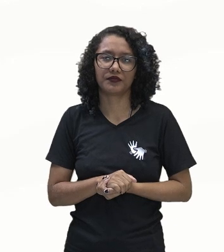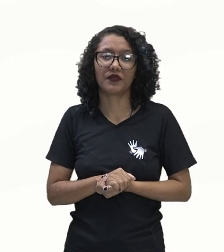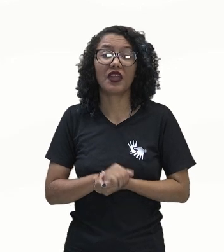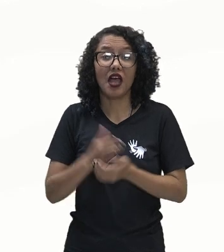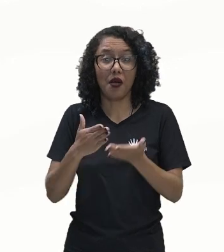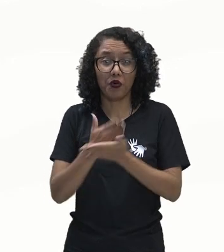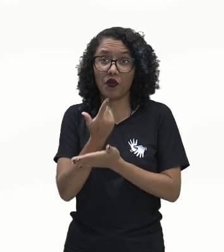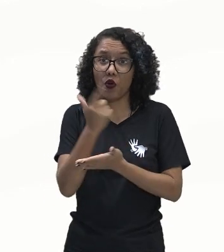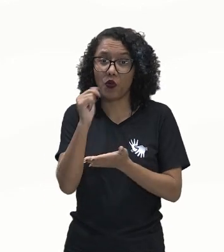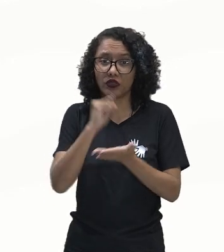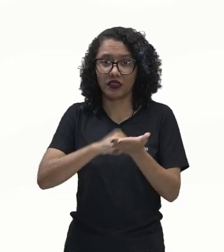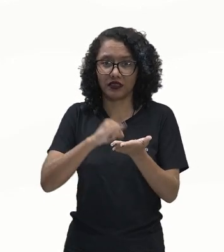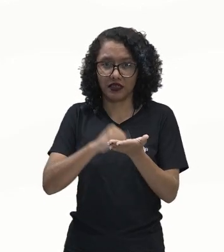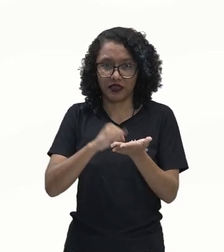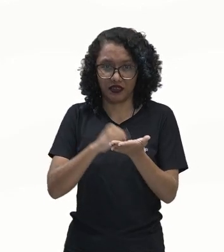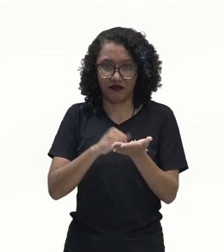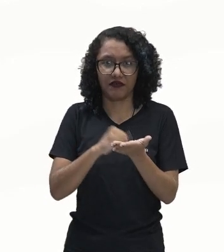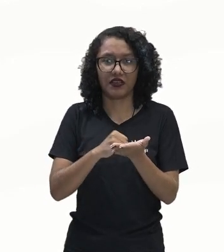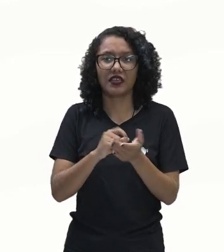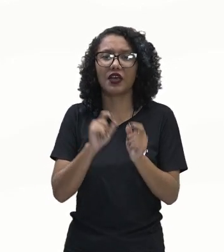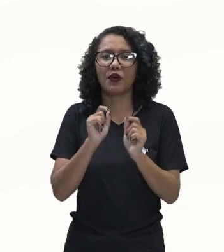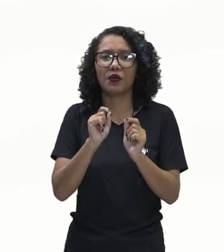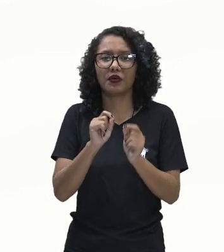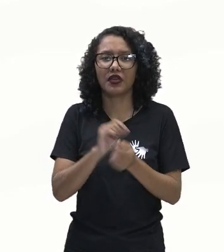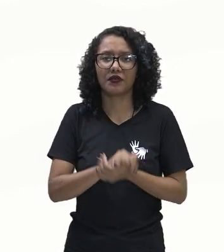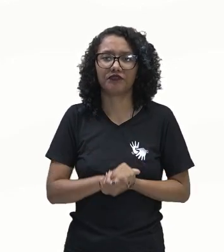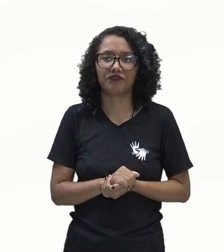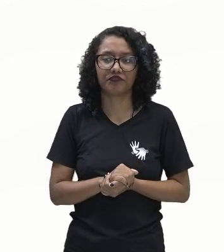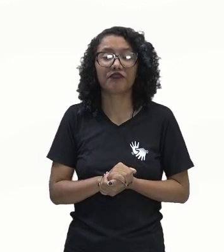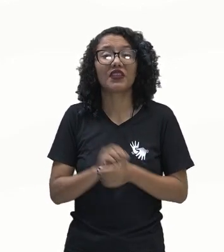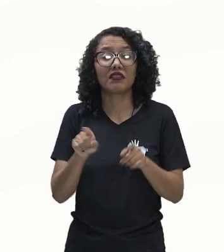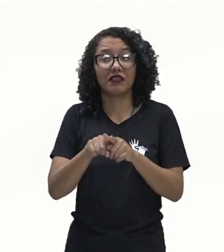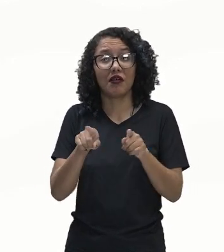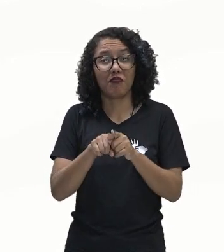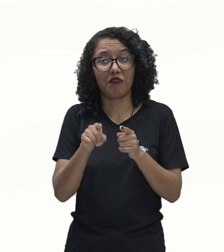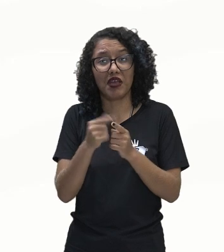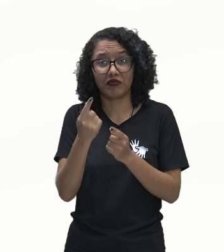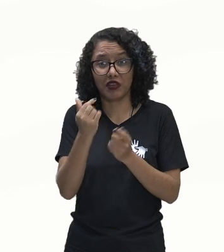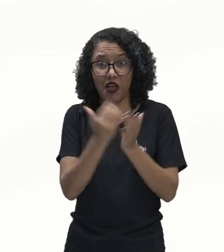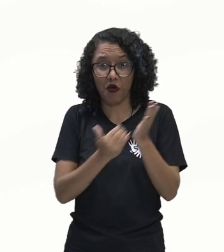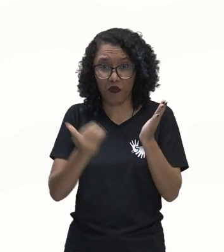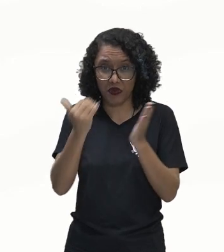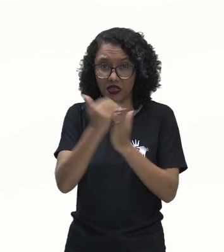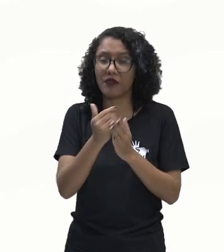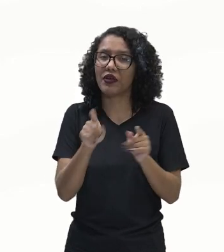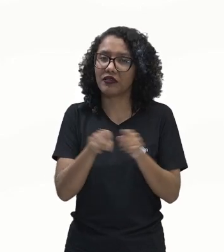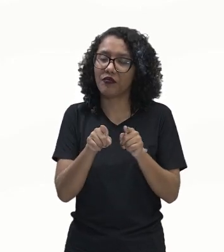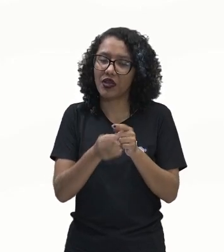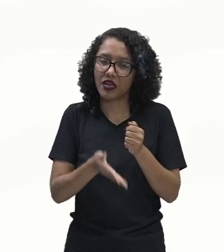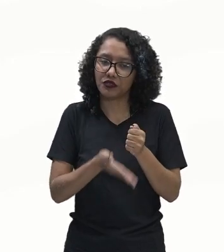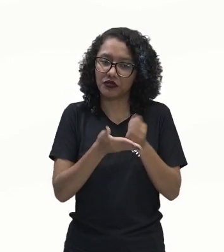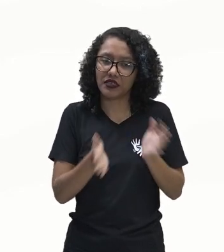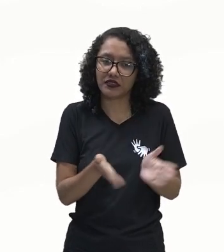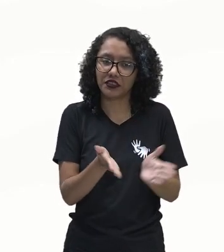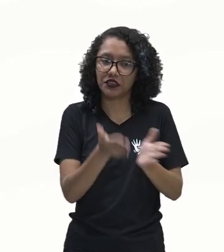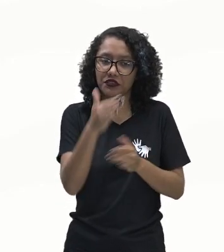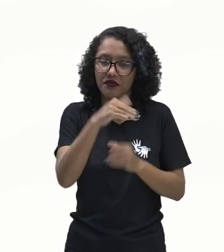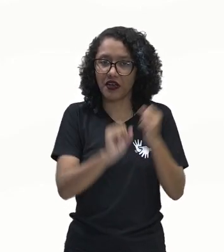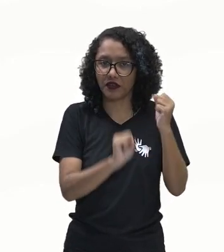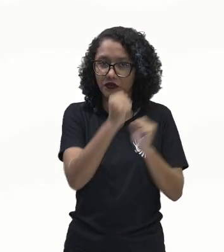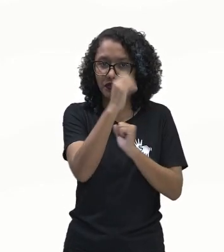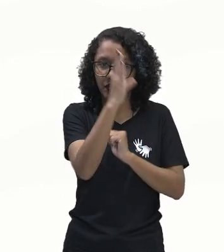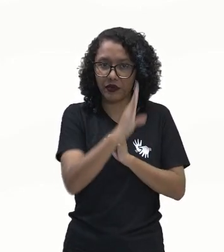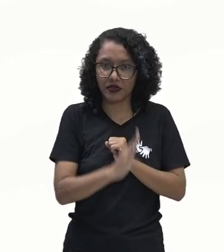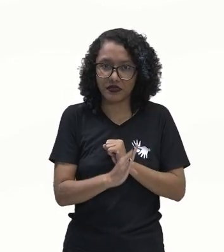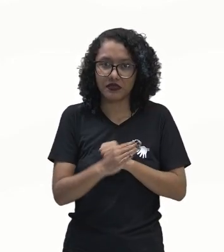ela aumenta o valor das importações, que vai favorecer o quê? A produção nacional. Já a Silva Ferraz, ela vai